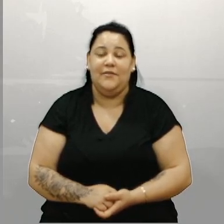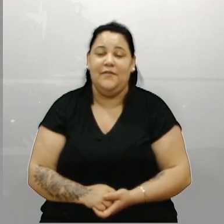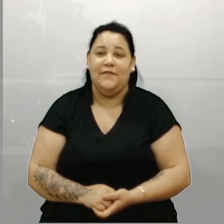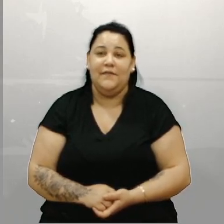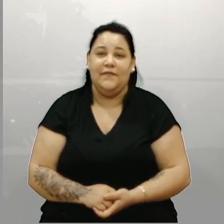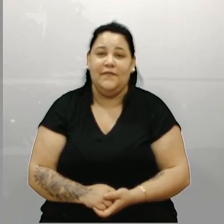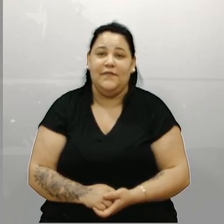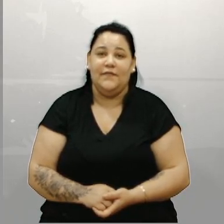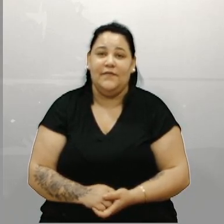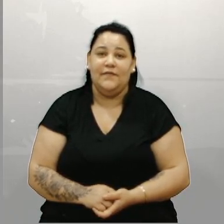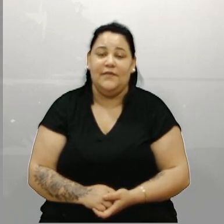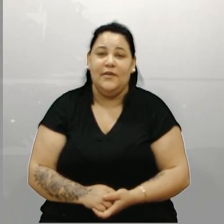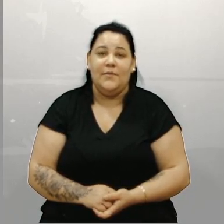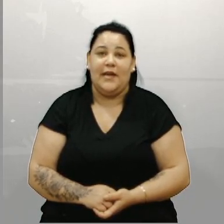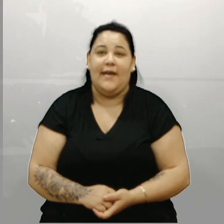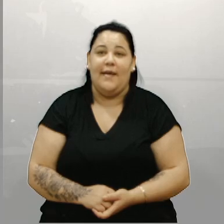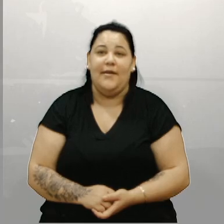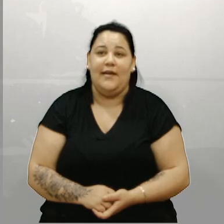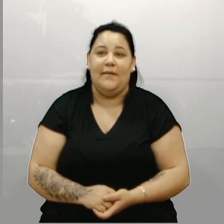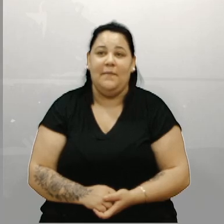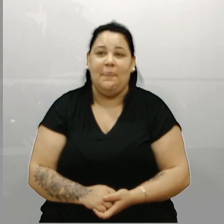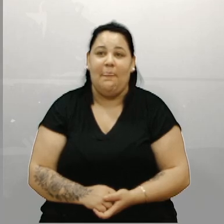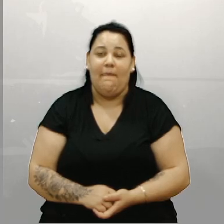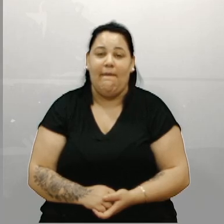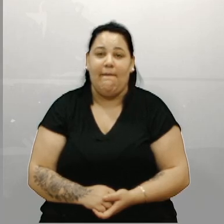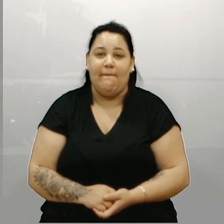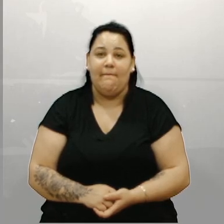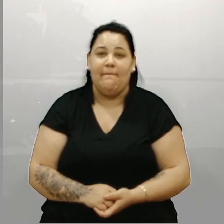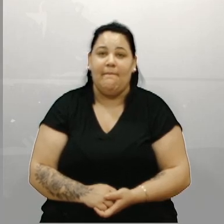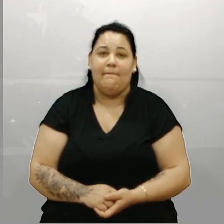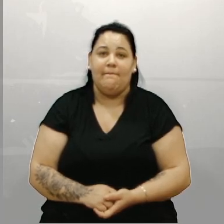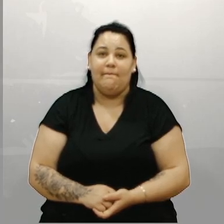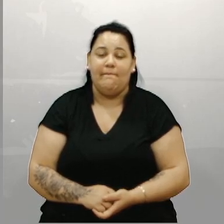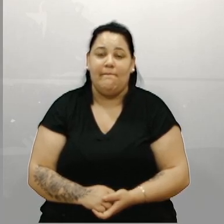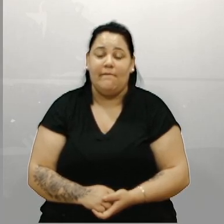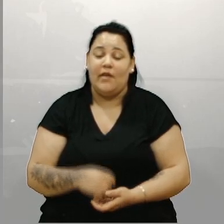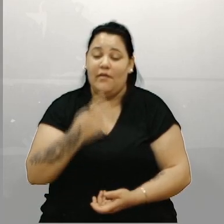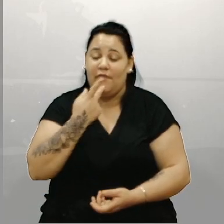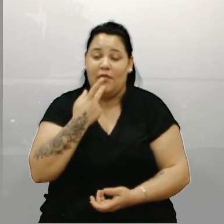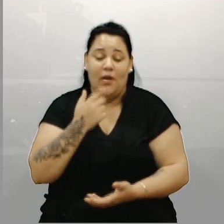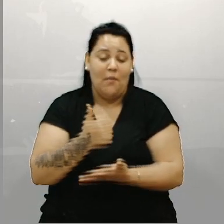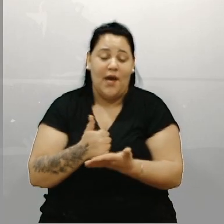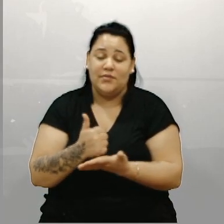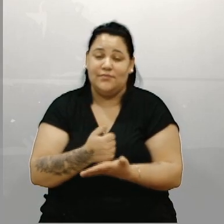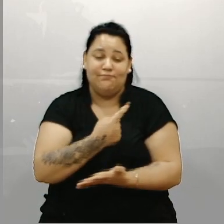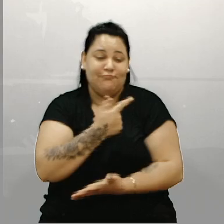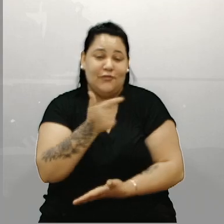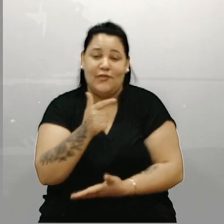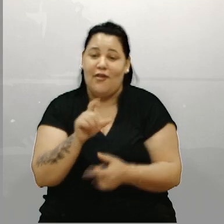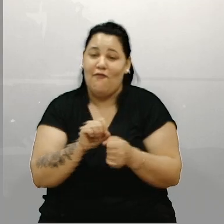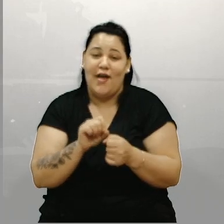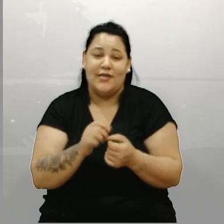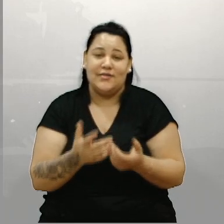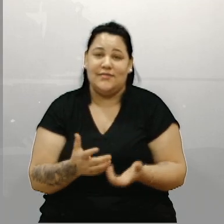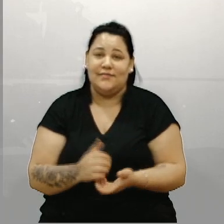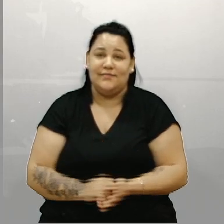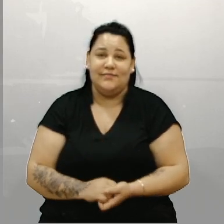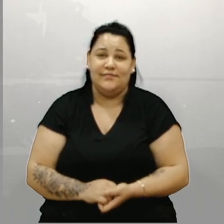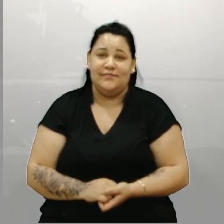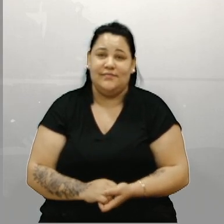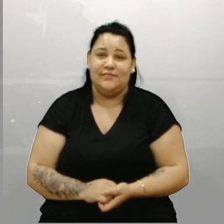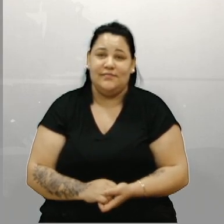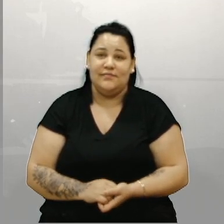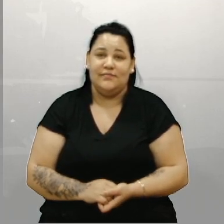ferrado, porque não dá, é isso que eu digo, feijão com arroz é isso. Porque cavalo que não tiver bem